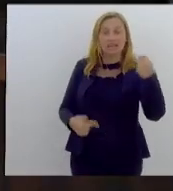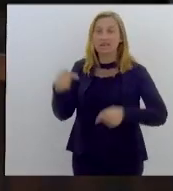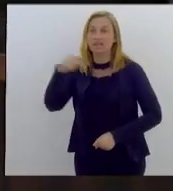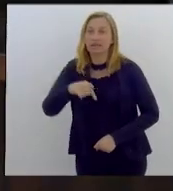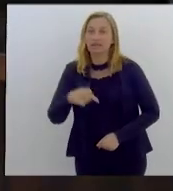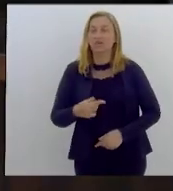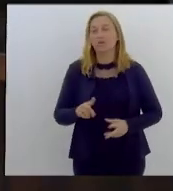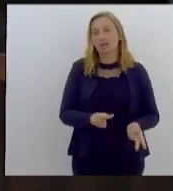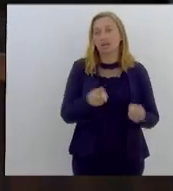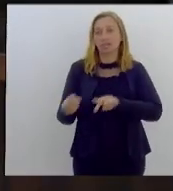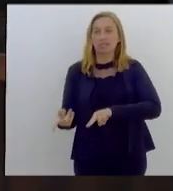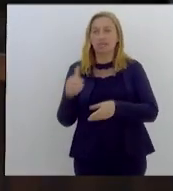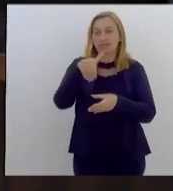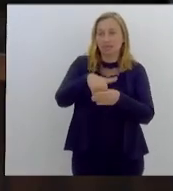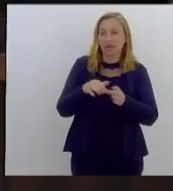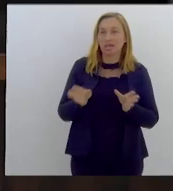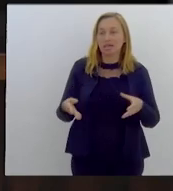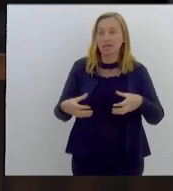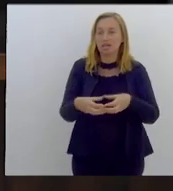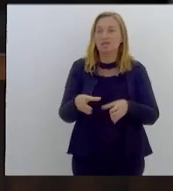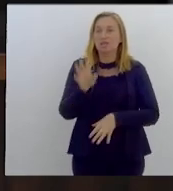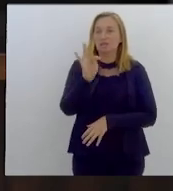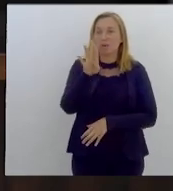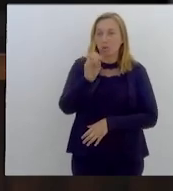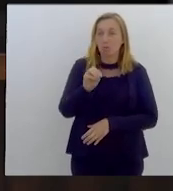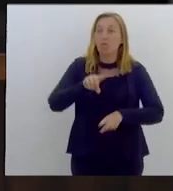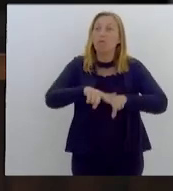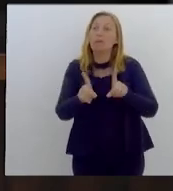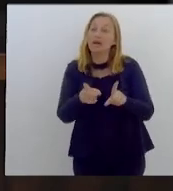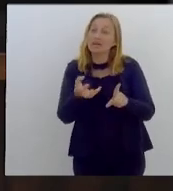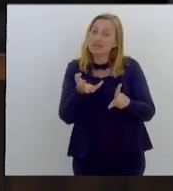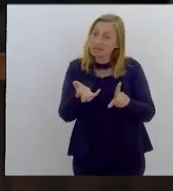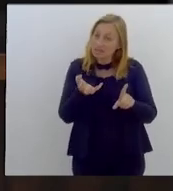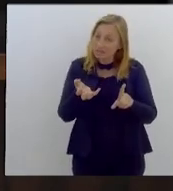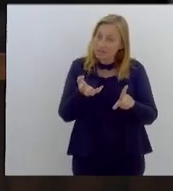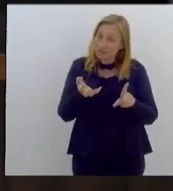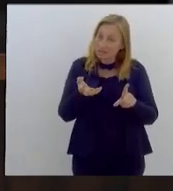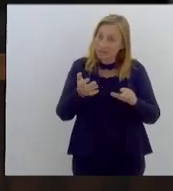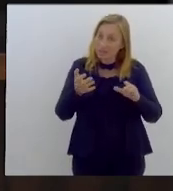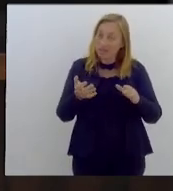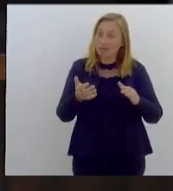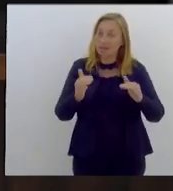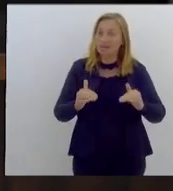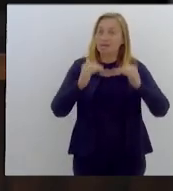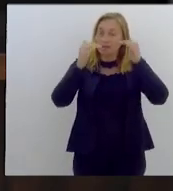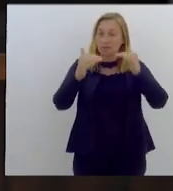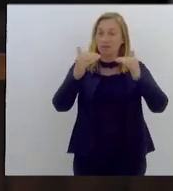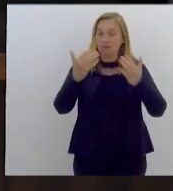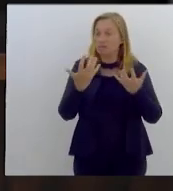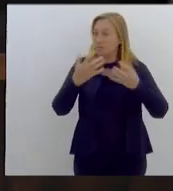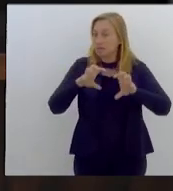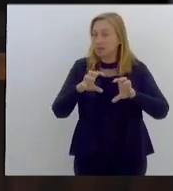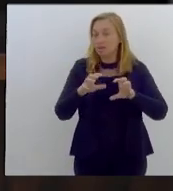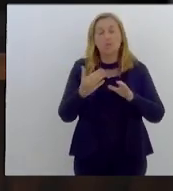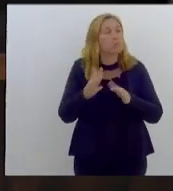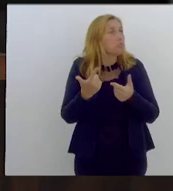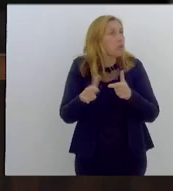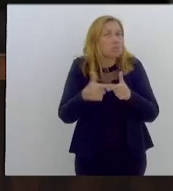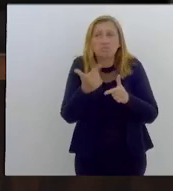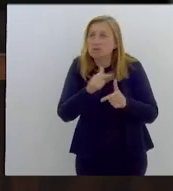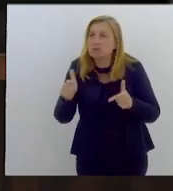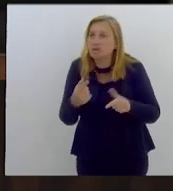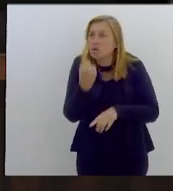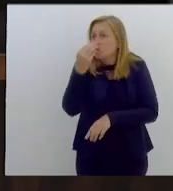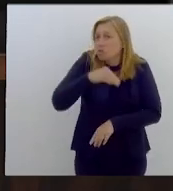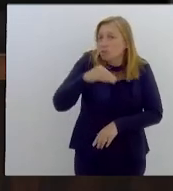encaminhar, porque nós íamos votar em bloco. Vota em bloco, presidente. Mas se Vossa Excelência não permitir que possamos votar em bloco, não tem problema, isso aí em um